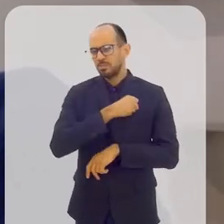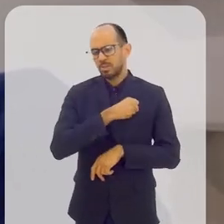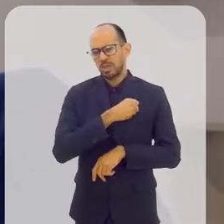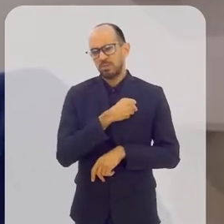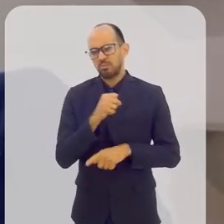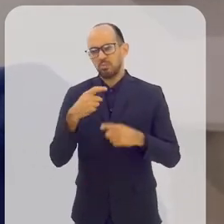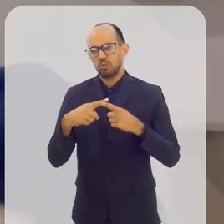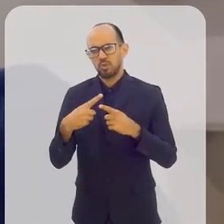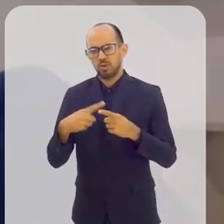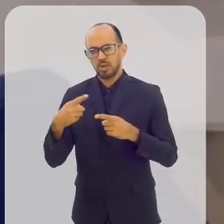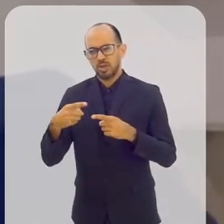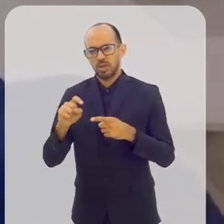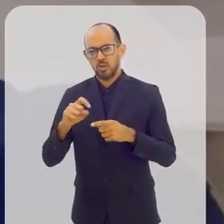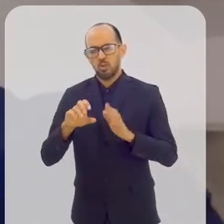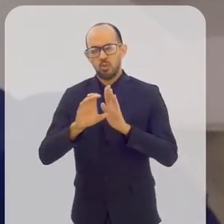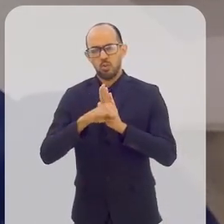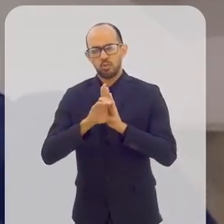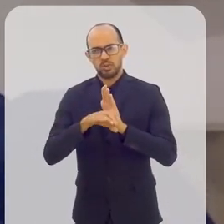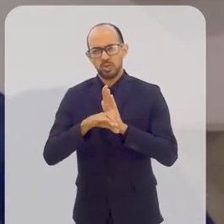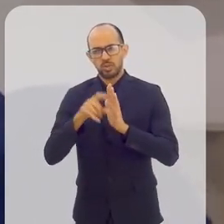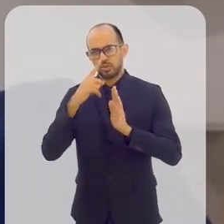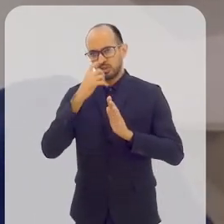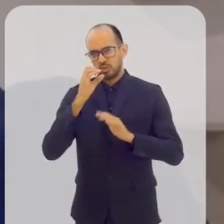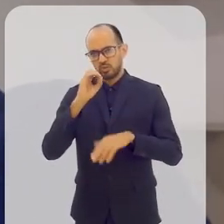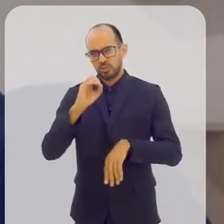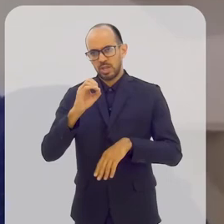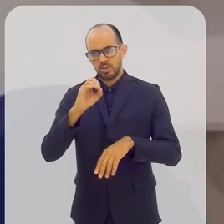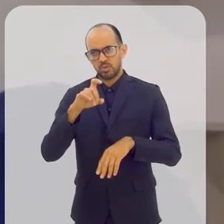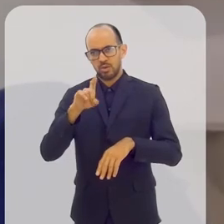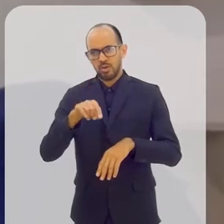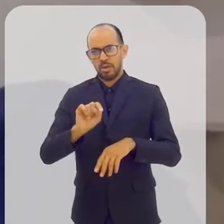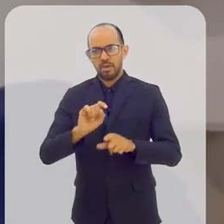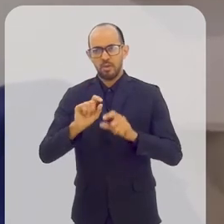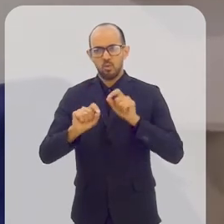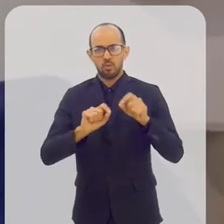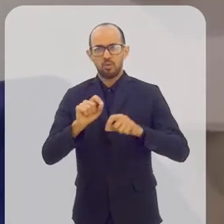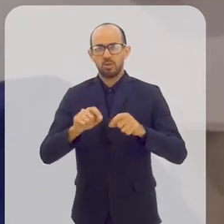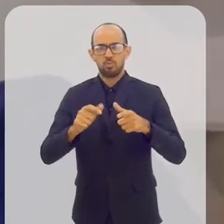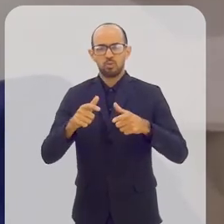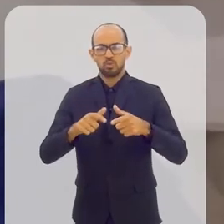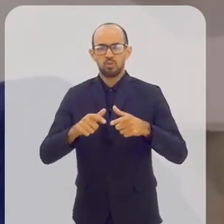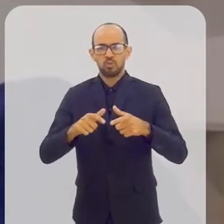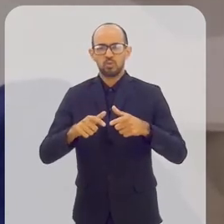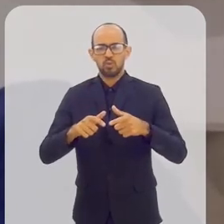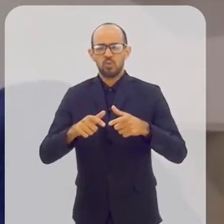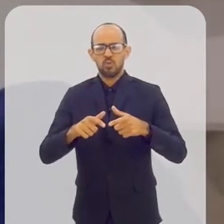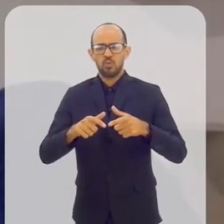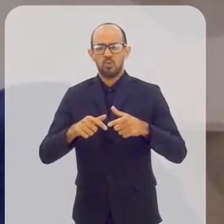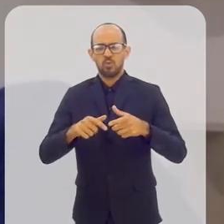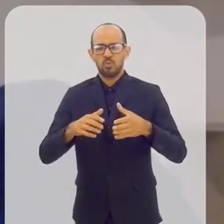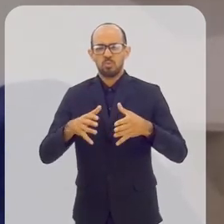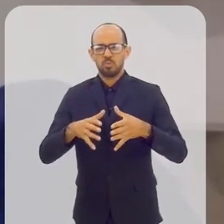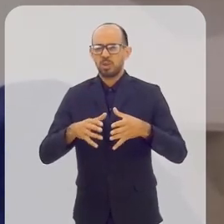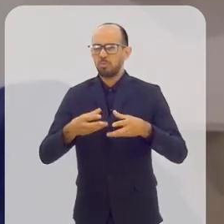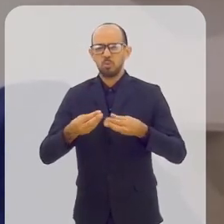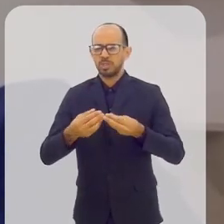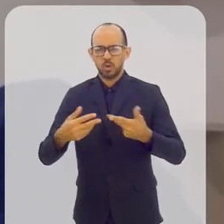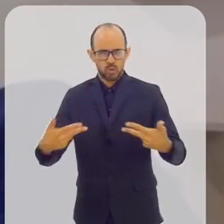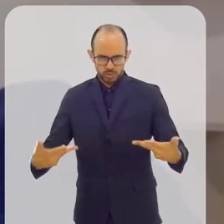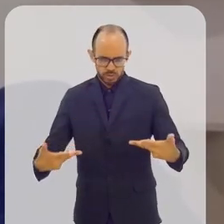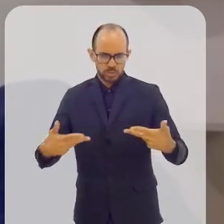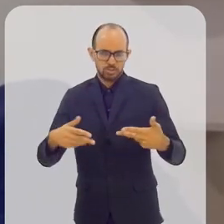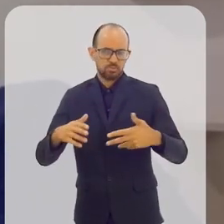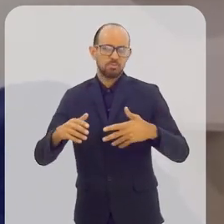perceber, né? Porque o conceito Lixo Zero ele é um conceito, ele é amplo, né? Ele é aplicável a